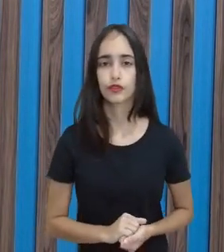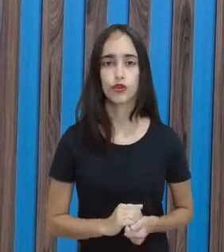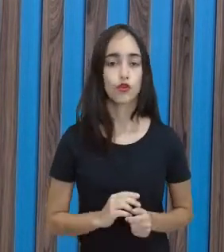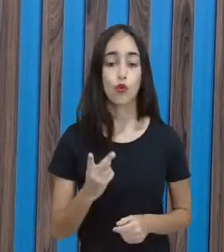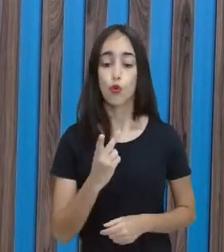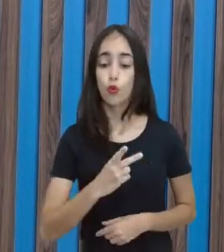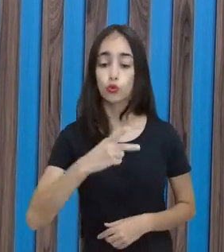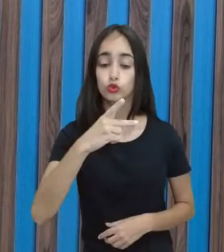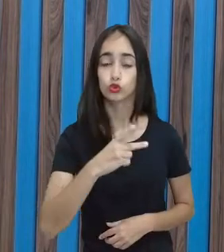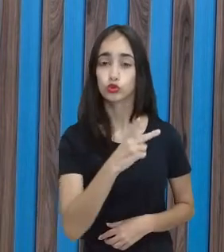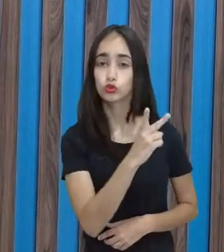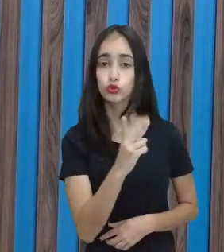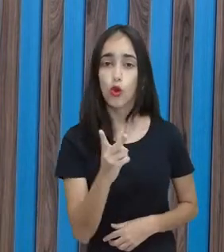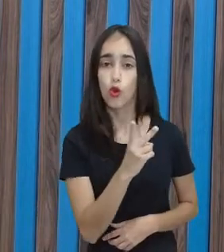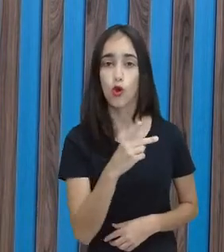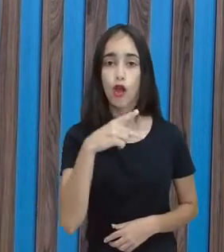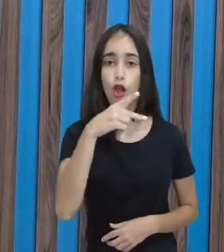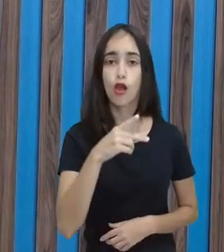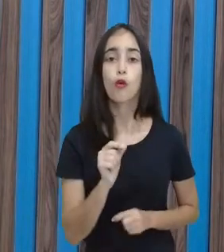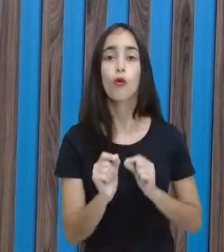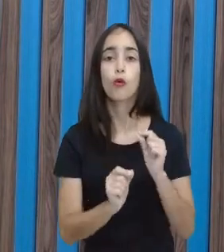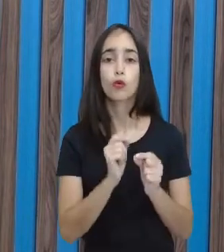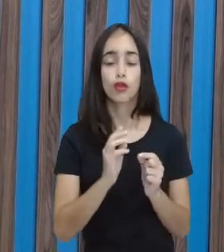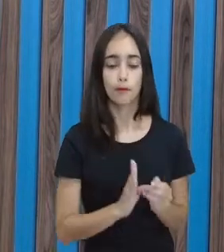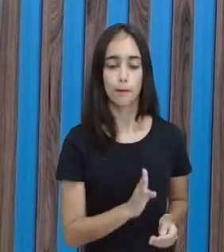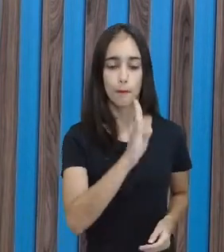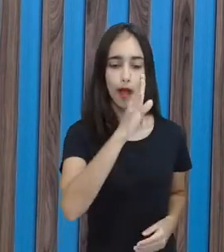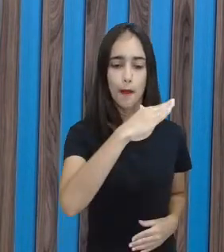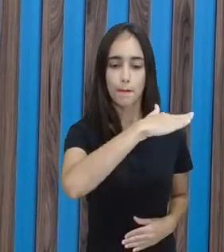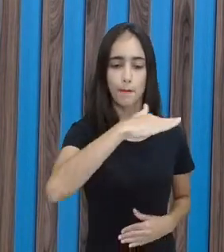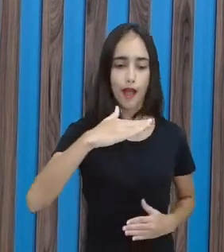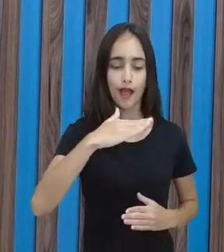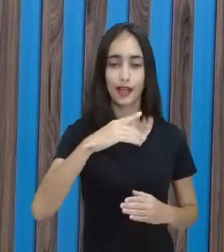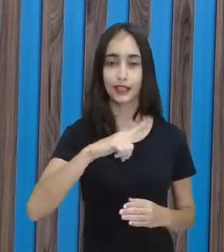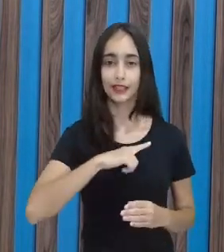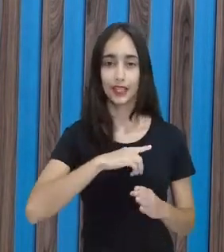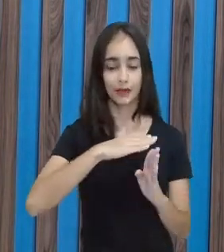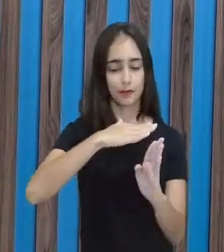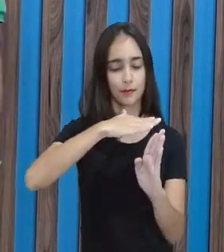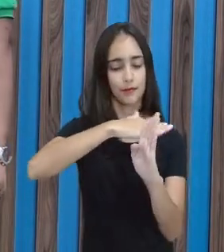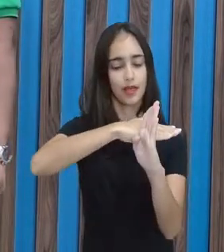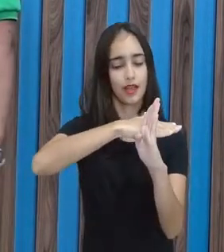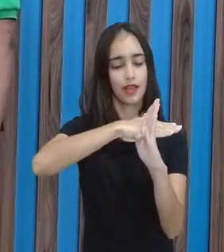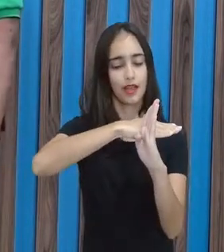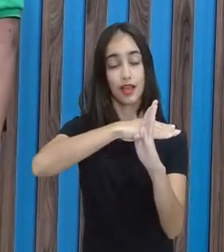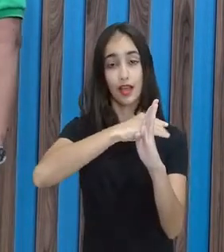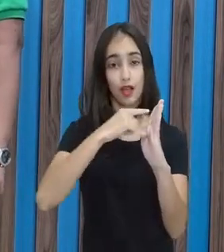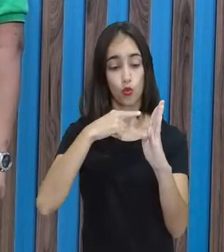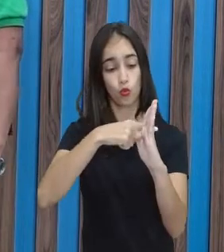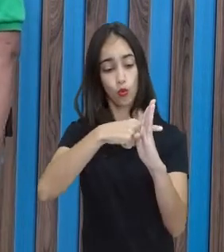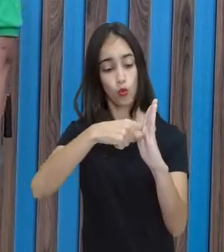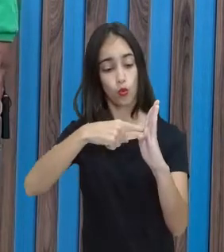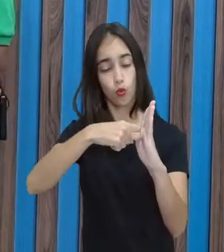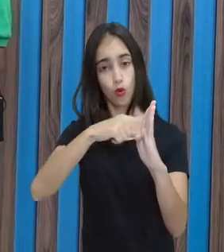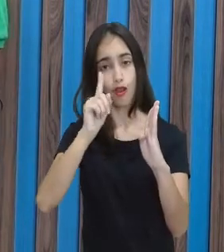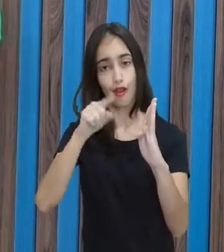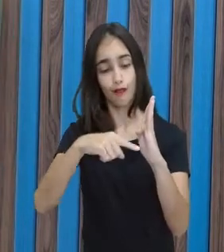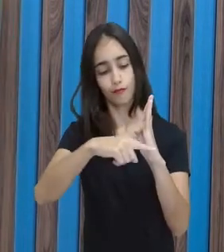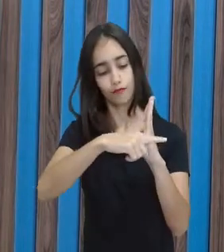são perpendiculares. O encontro deles, a gente tem a origem, que o valor é igual a 0.